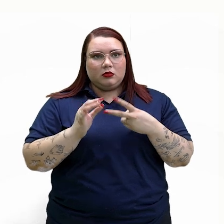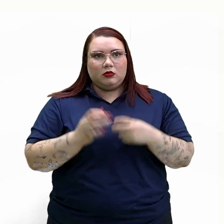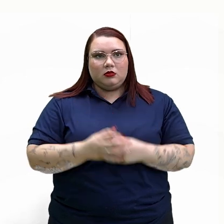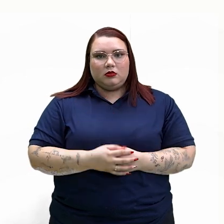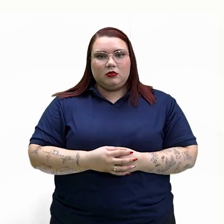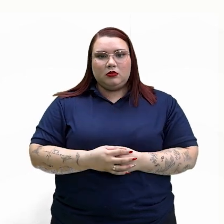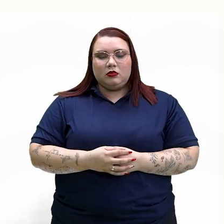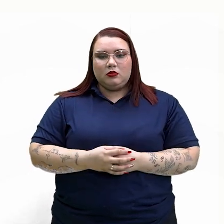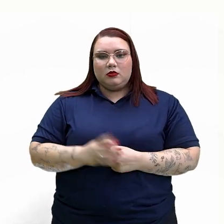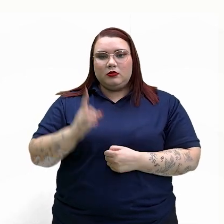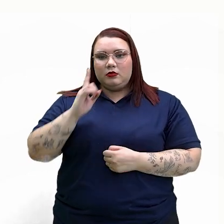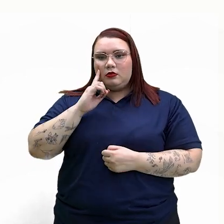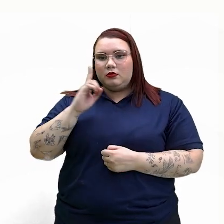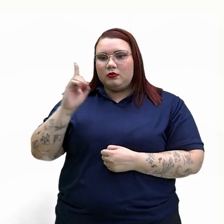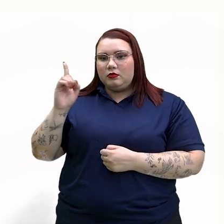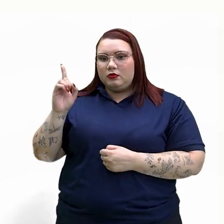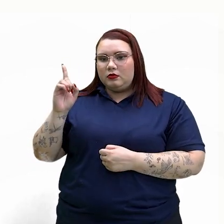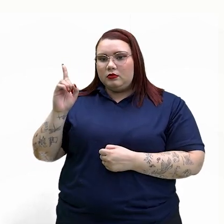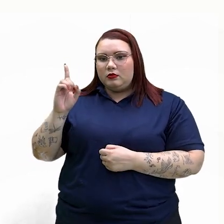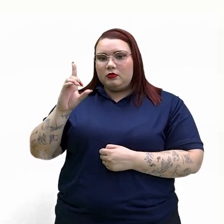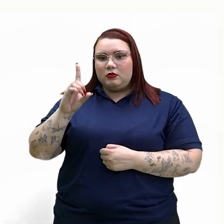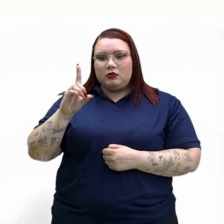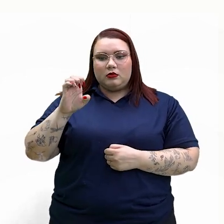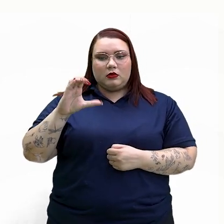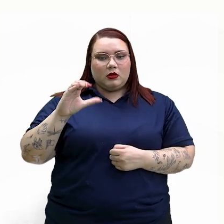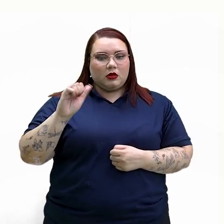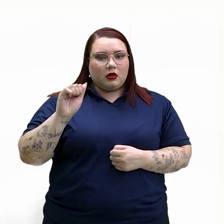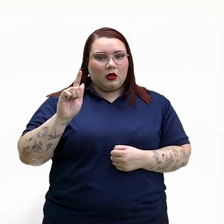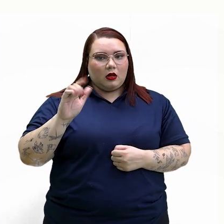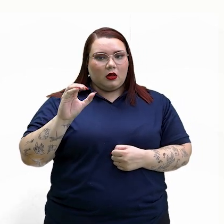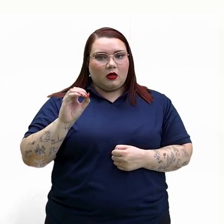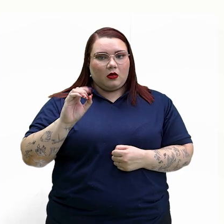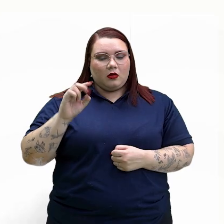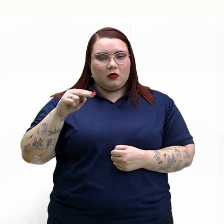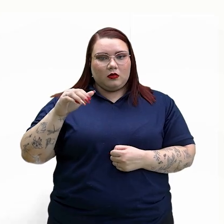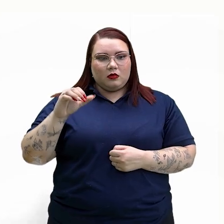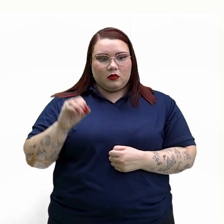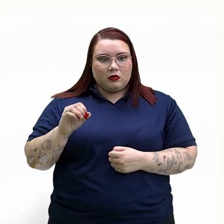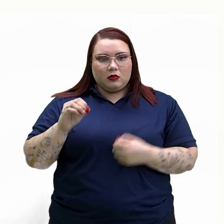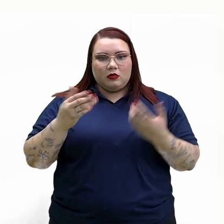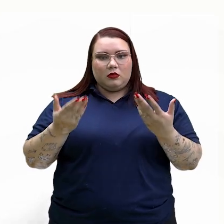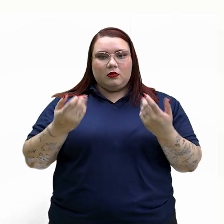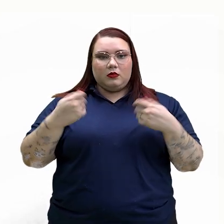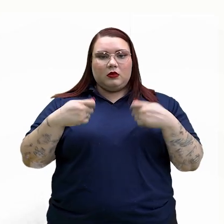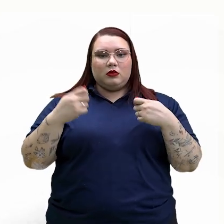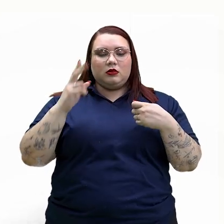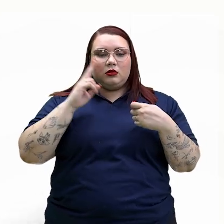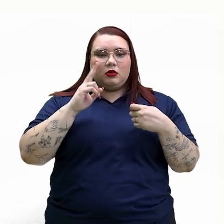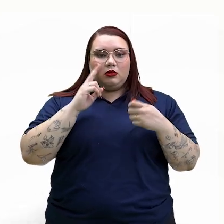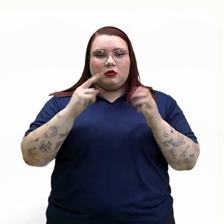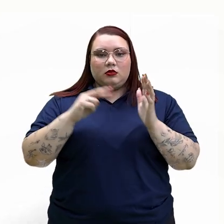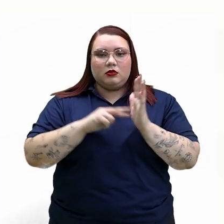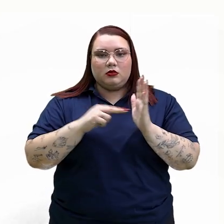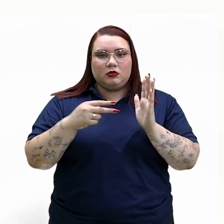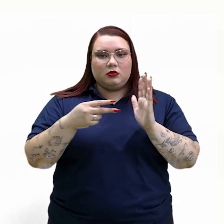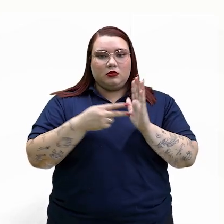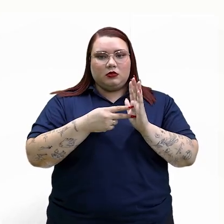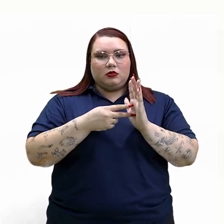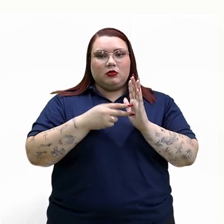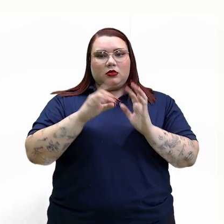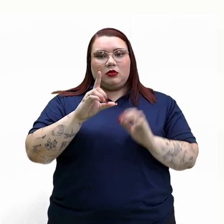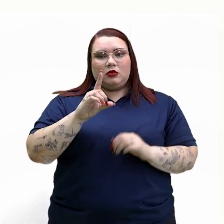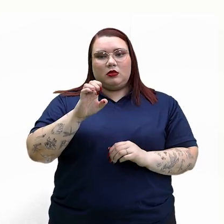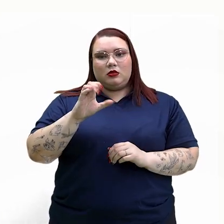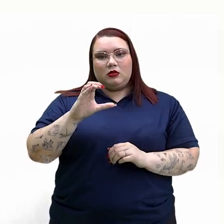que ele falou aqui, ó, é o decágono. Ou seja, eu tenho que lembrar o significado desse aqui,